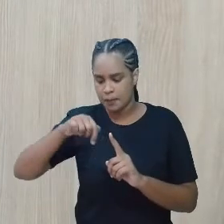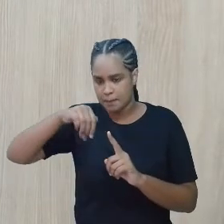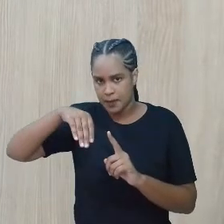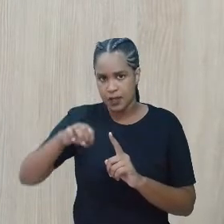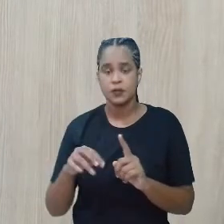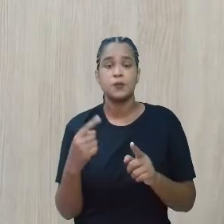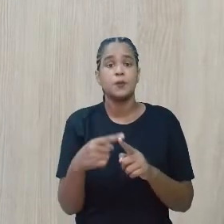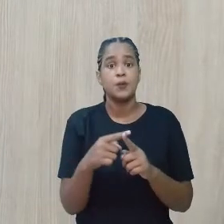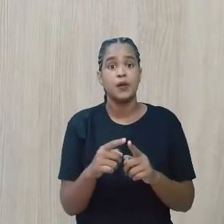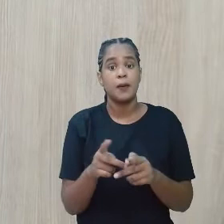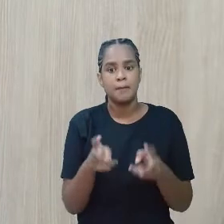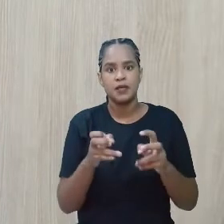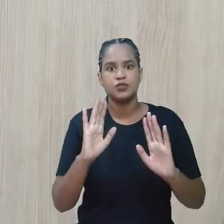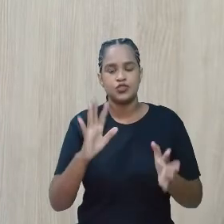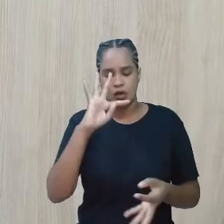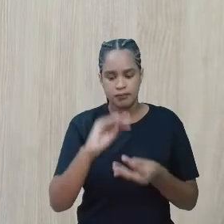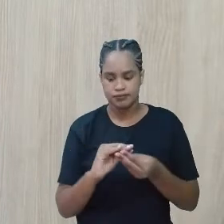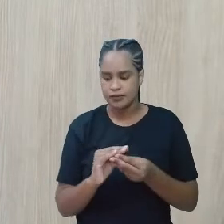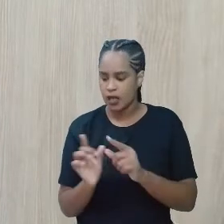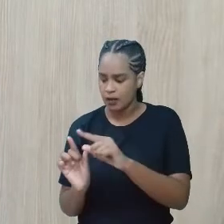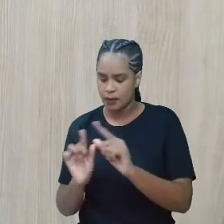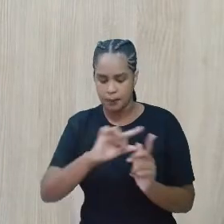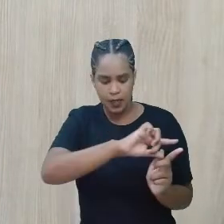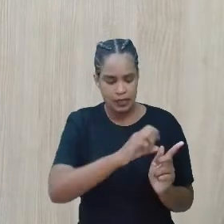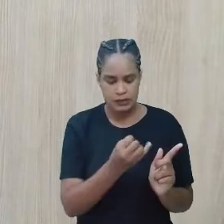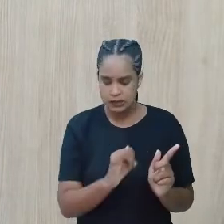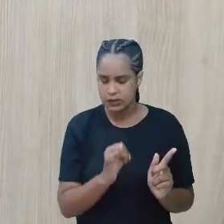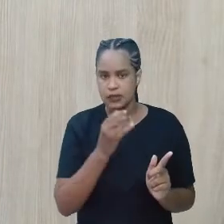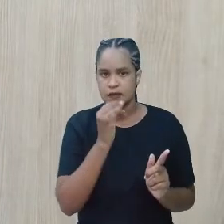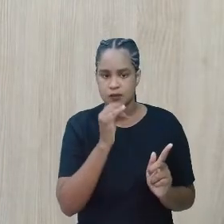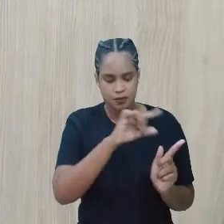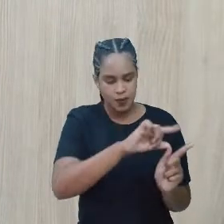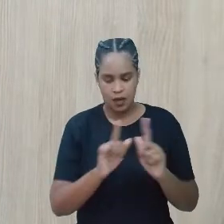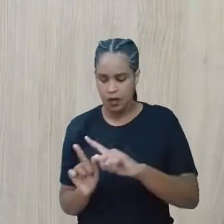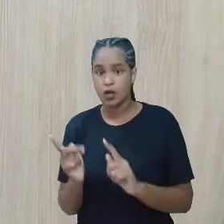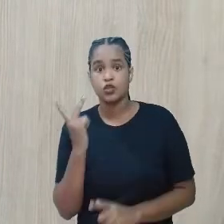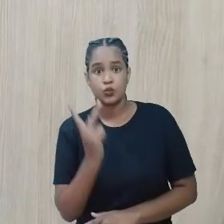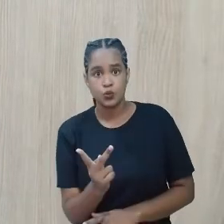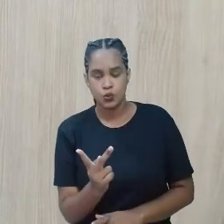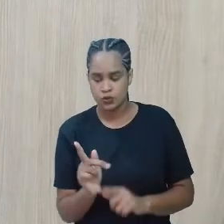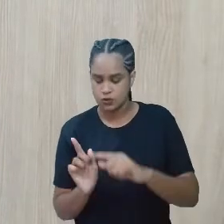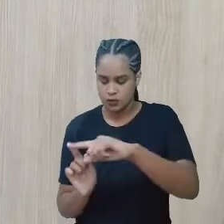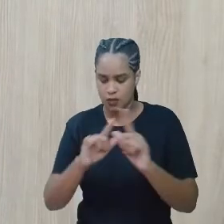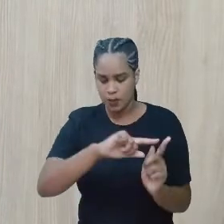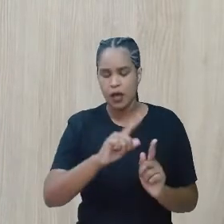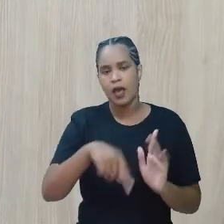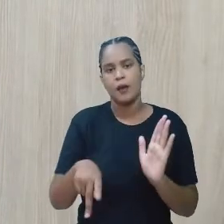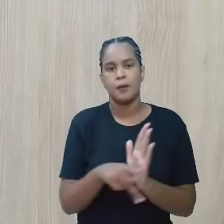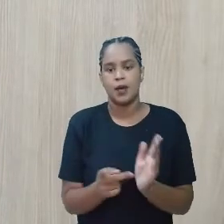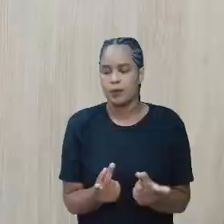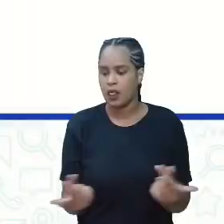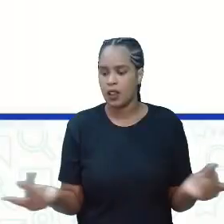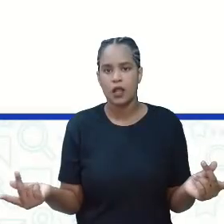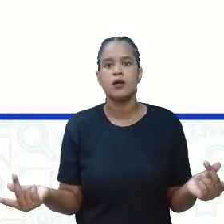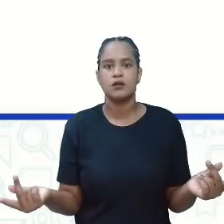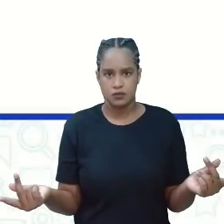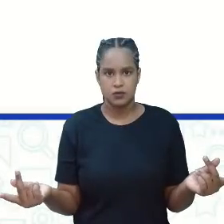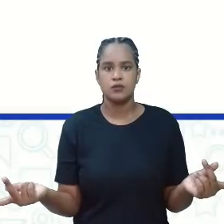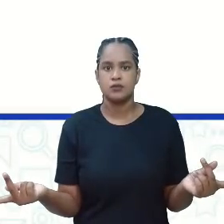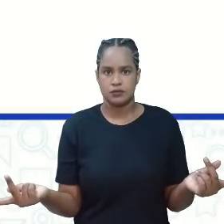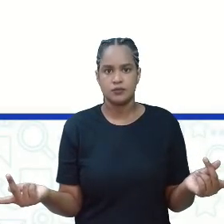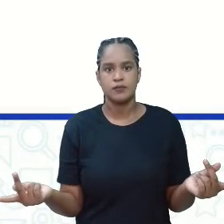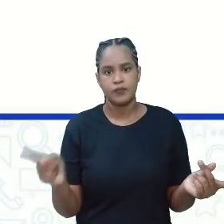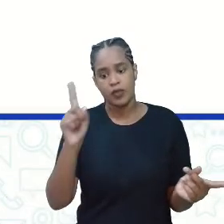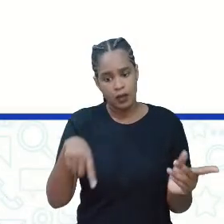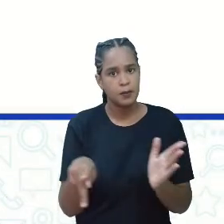vai perceber pelas indicações que Pedro falou, né? Se tiver as duas pontinhas com uma seta, você vai ter essa direção, sabendo que